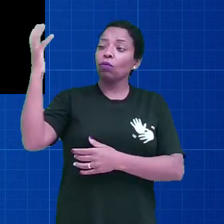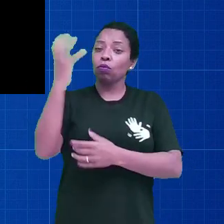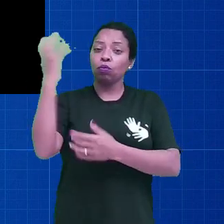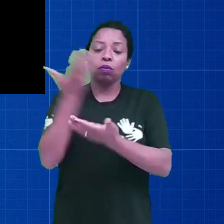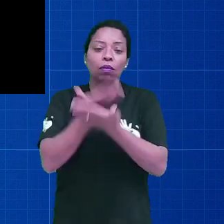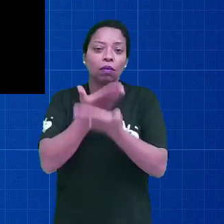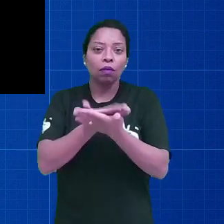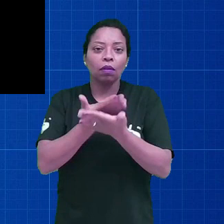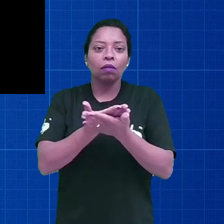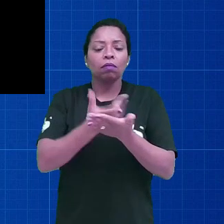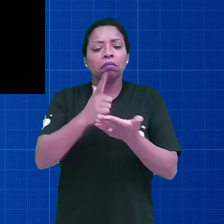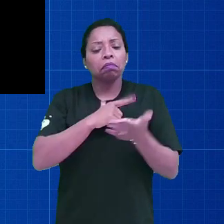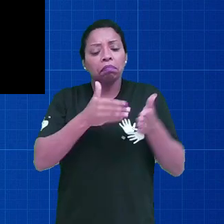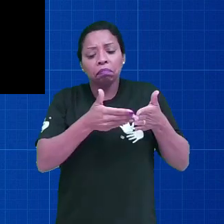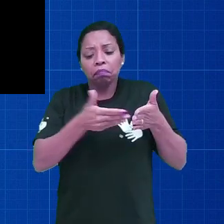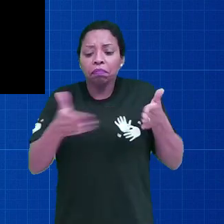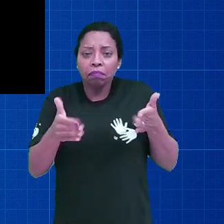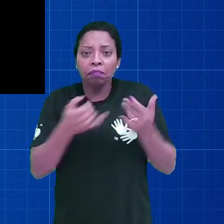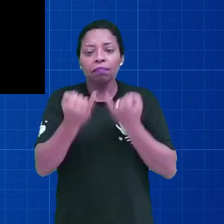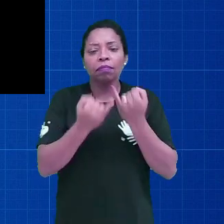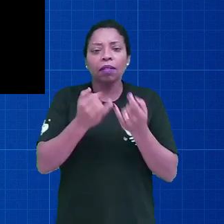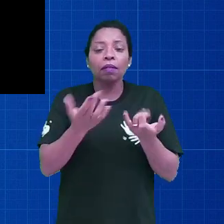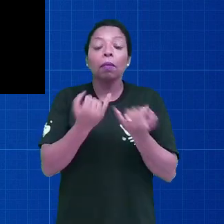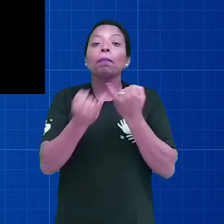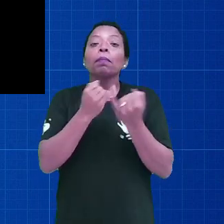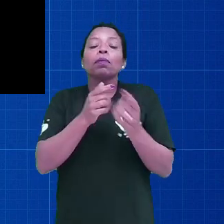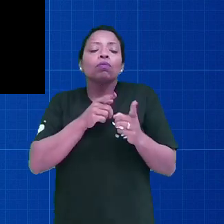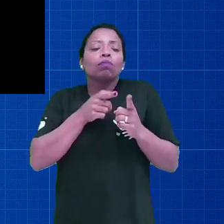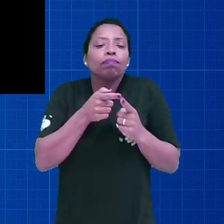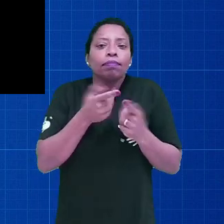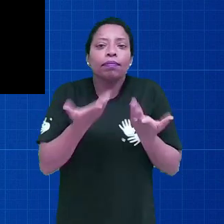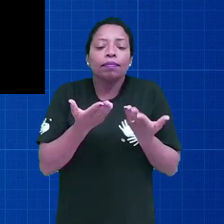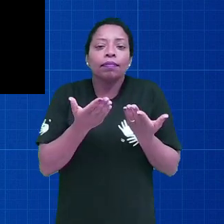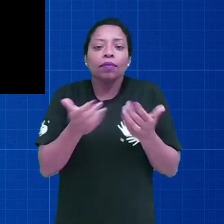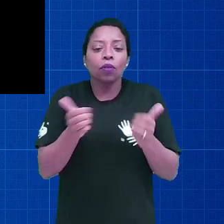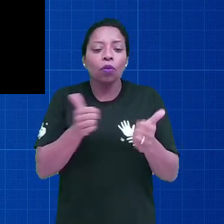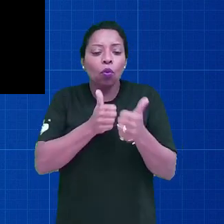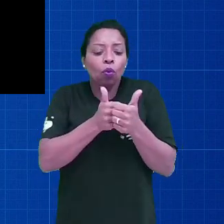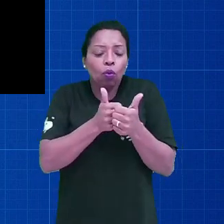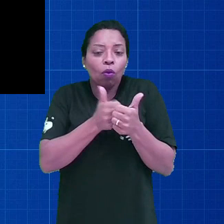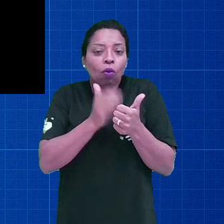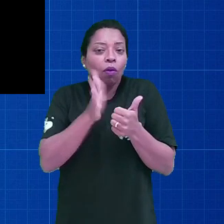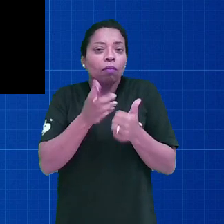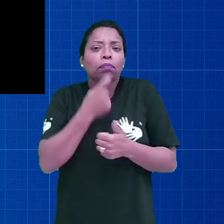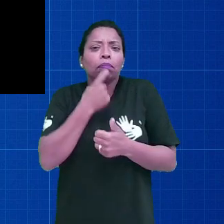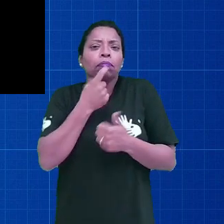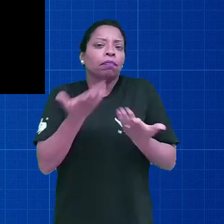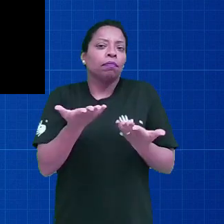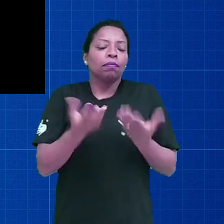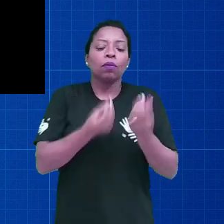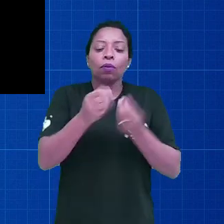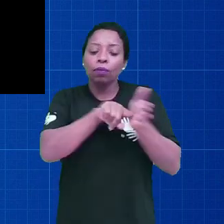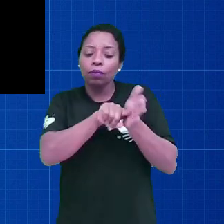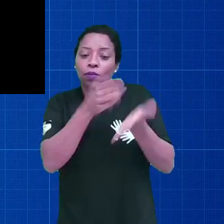temos um espaço temporal pequeno para fazer as nossas análises, para saber realmente